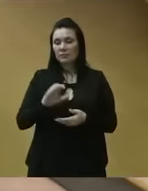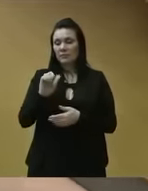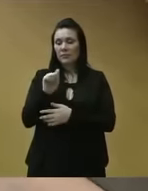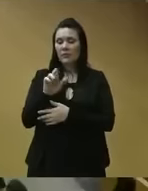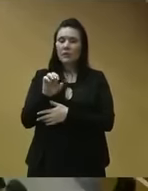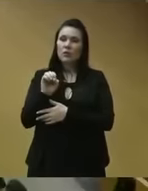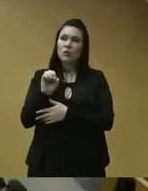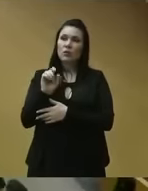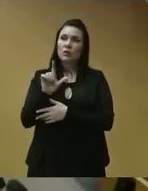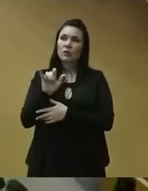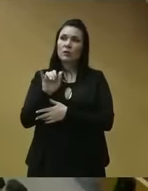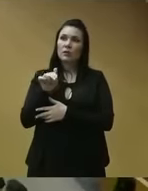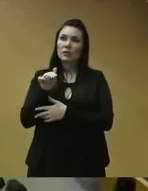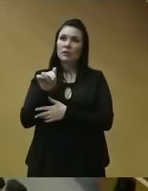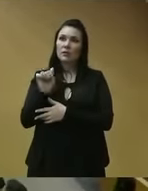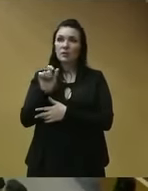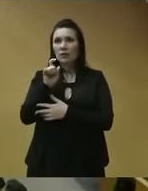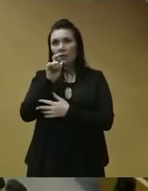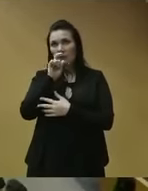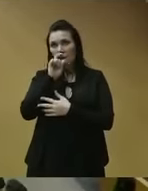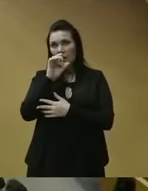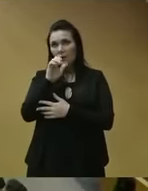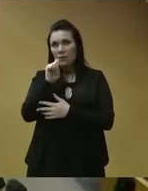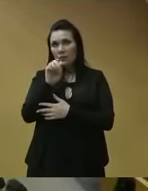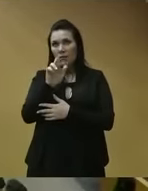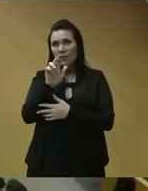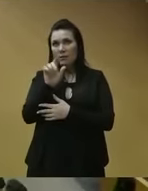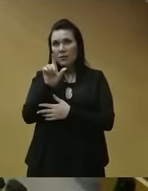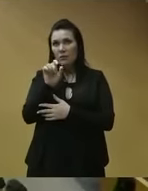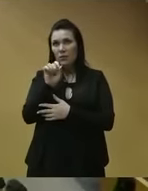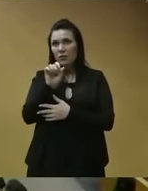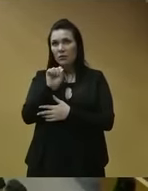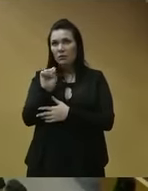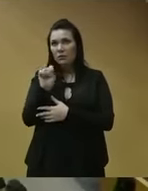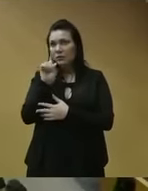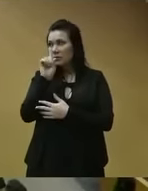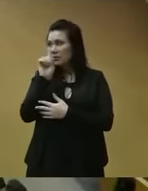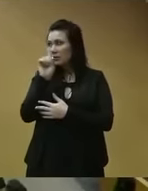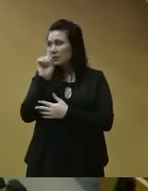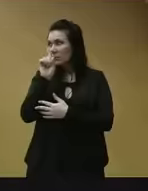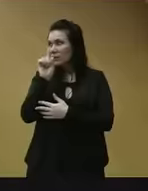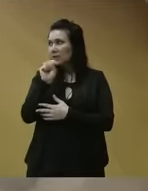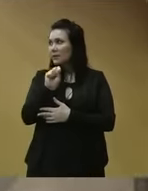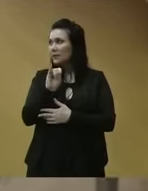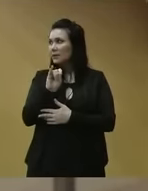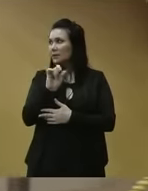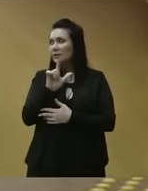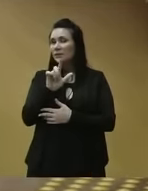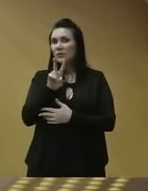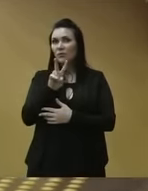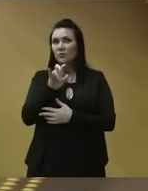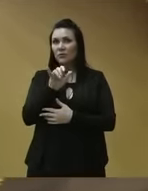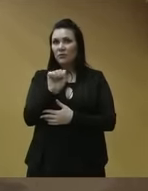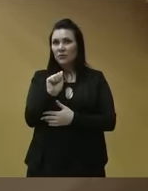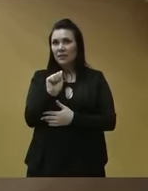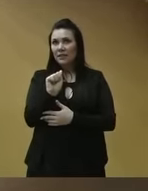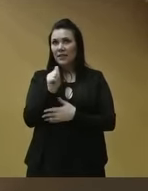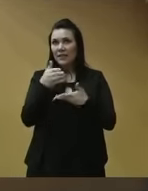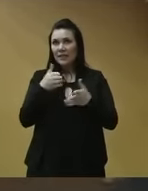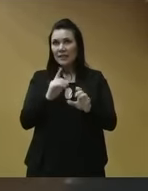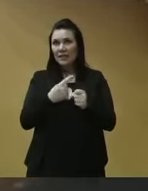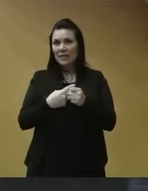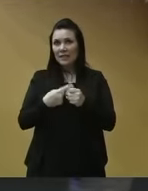Carolina Mesquita Vieira, filha de Carlos Tadeu Vieira e Silvia Souza Mesquita, natural de Porto